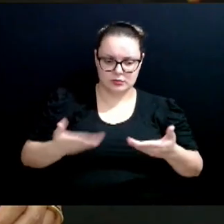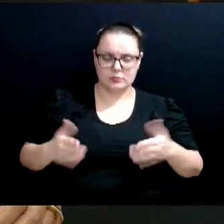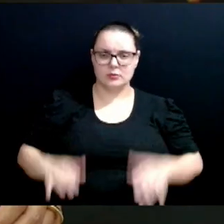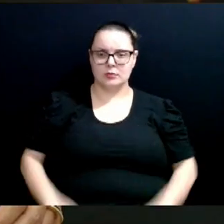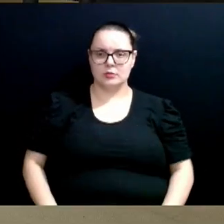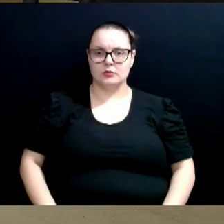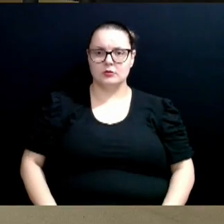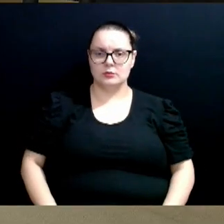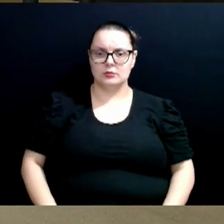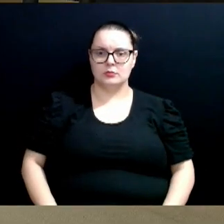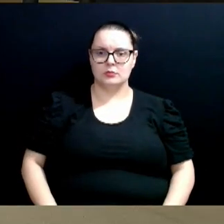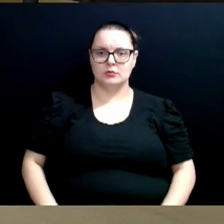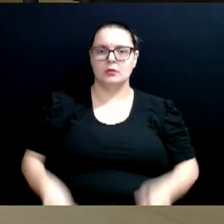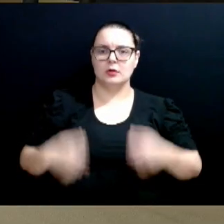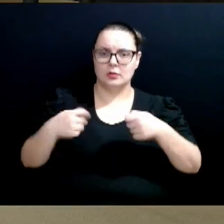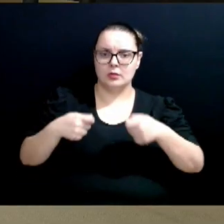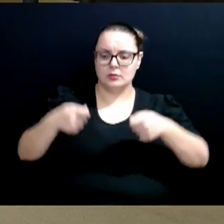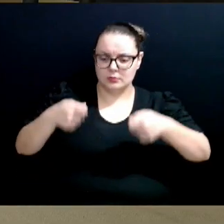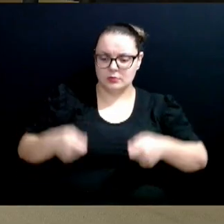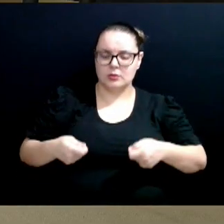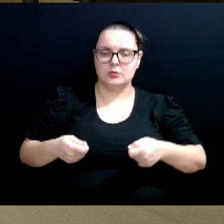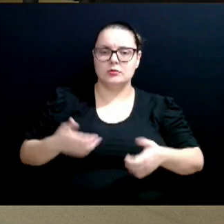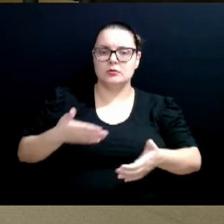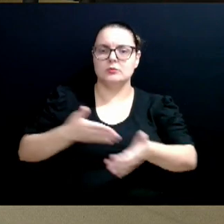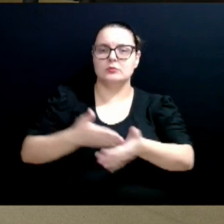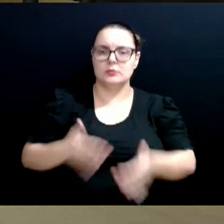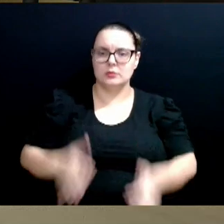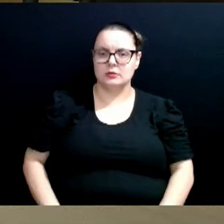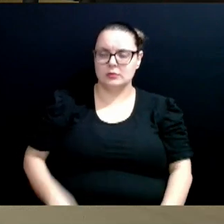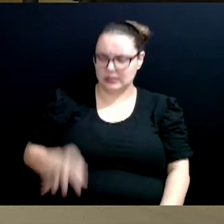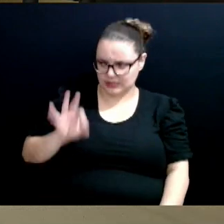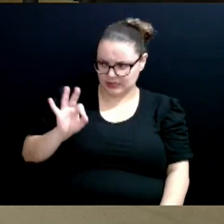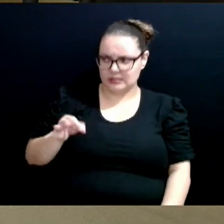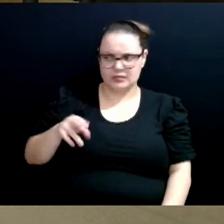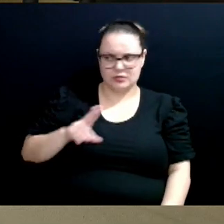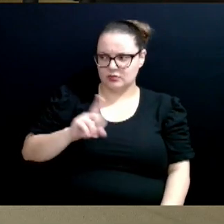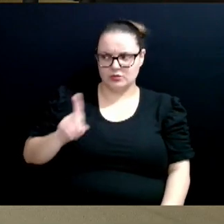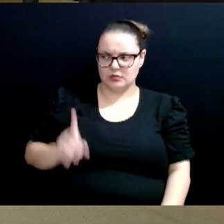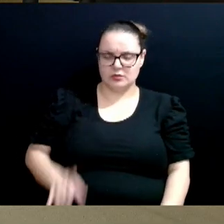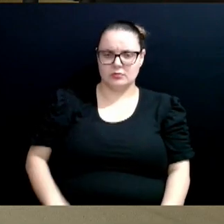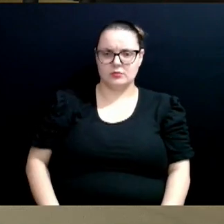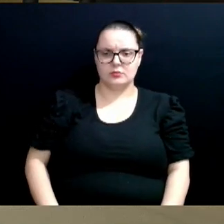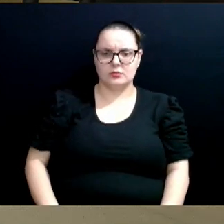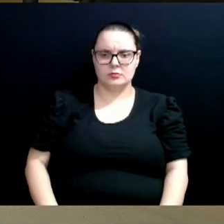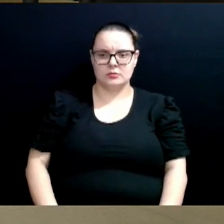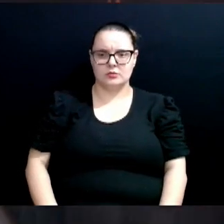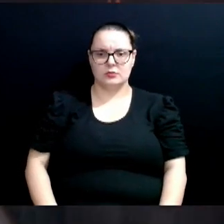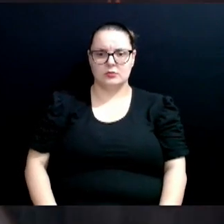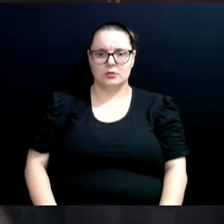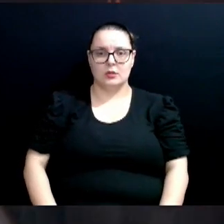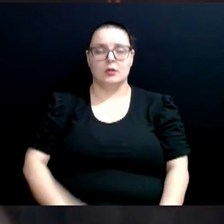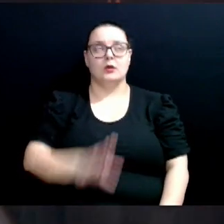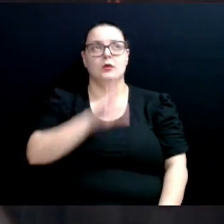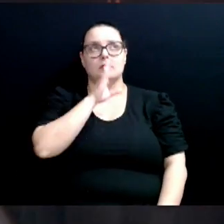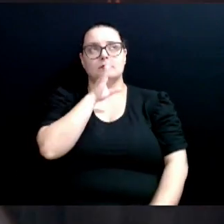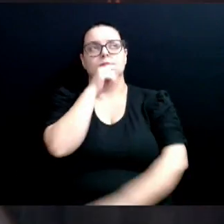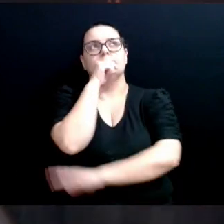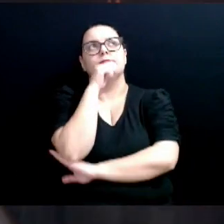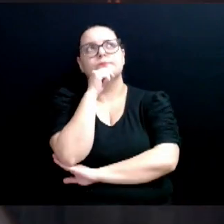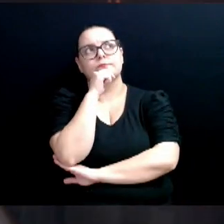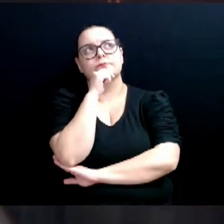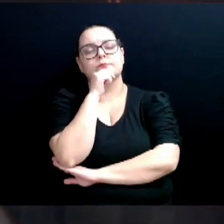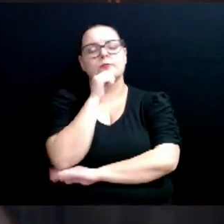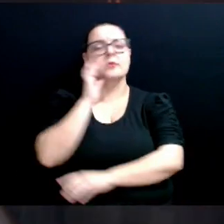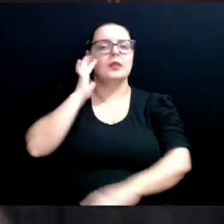que precisa de imposição do limite? Ele é assertivo ou não? O silêncio, acho que depende muito da